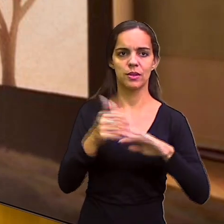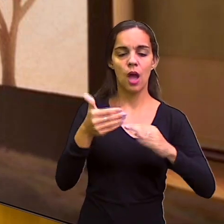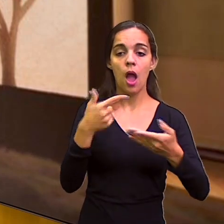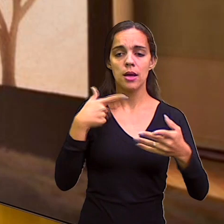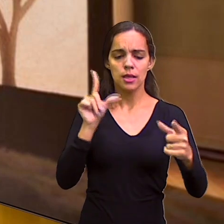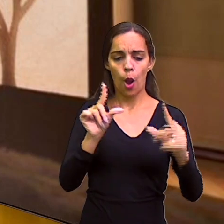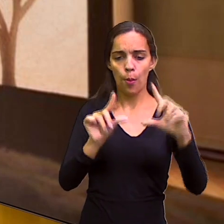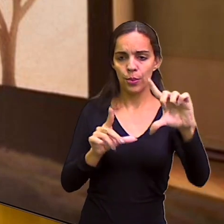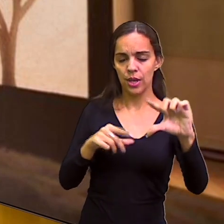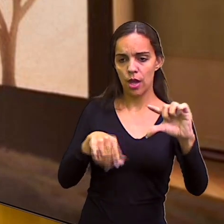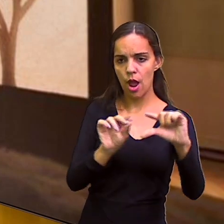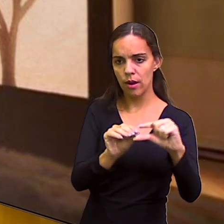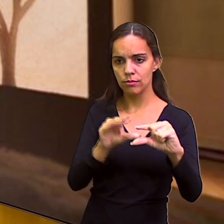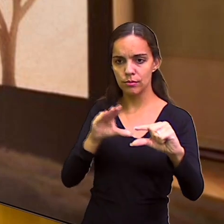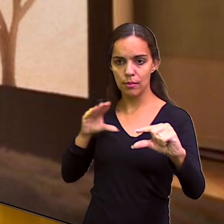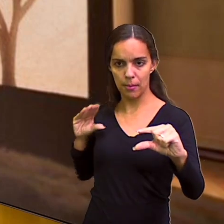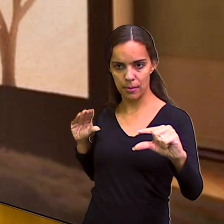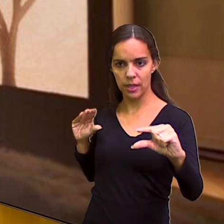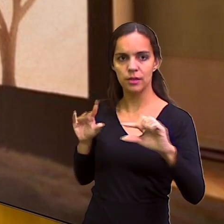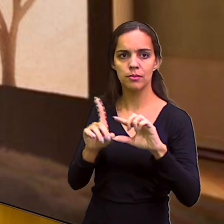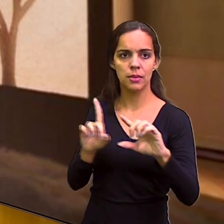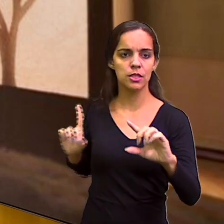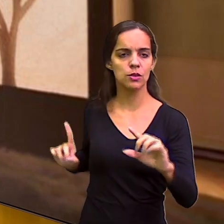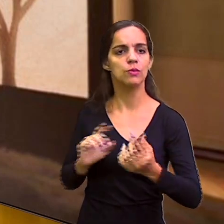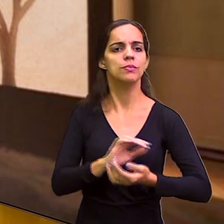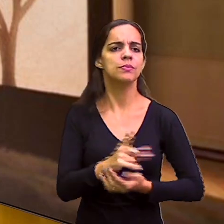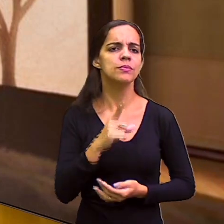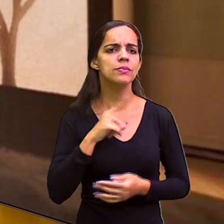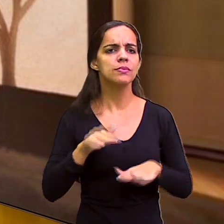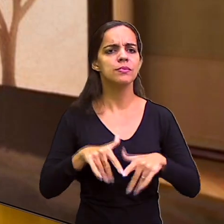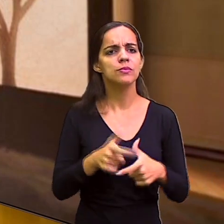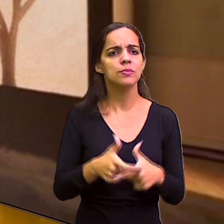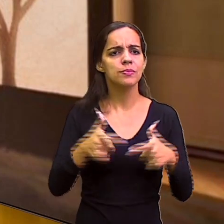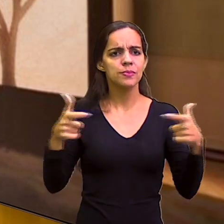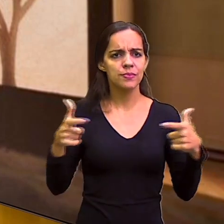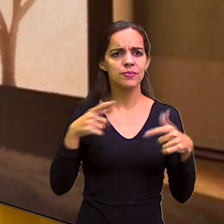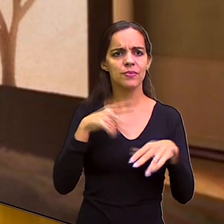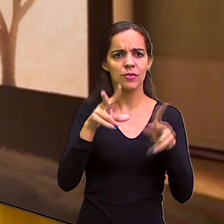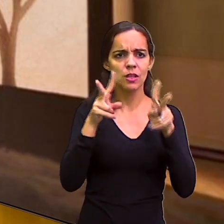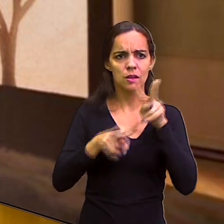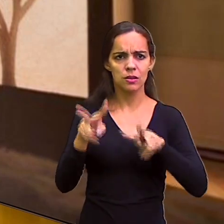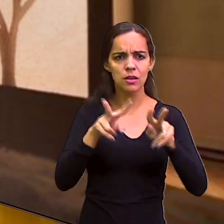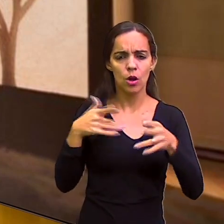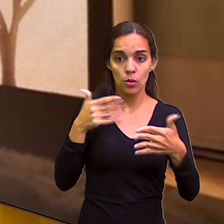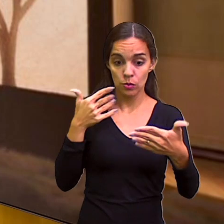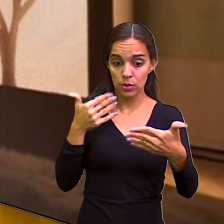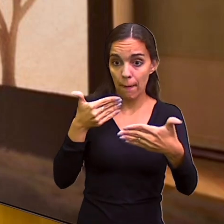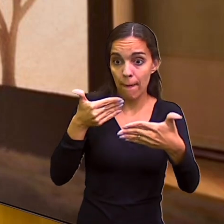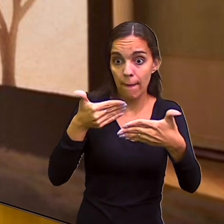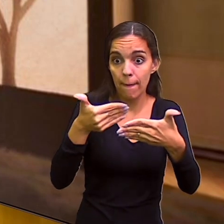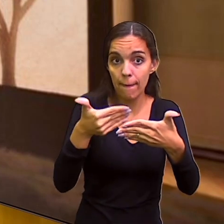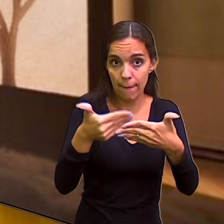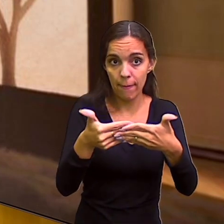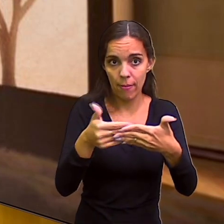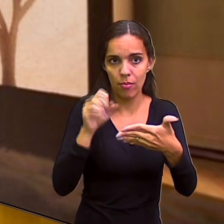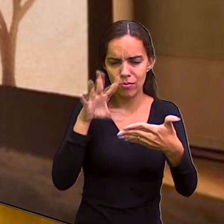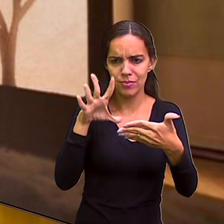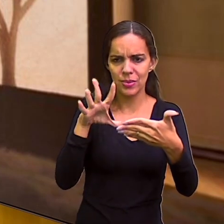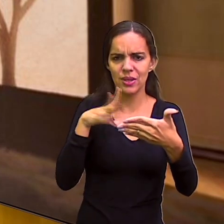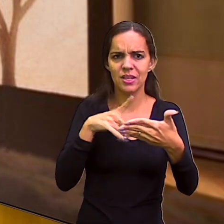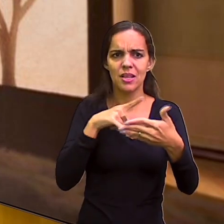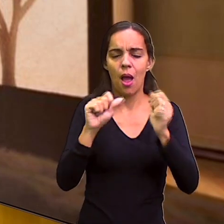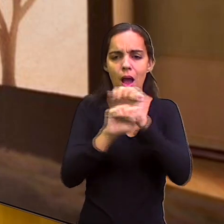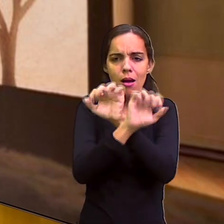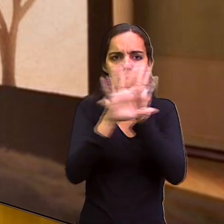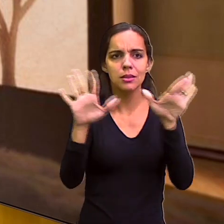do objeto é a respectiva sombra. Quanto mais o objeto se aproxima da luz, mais é clara e